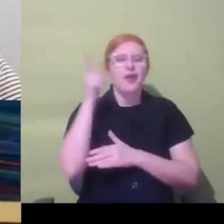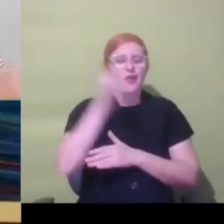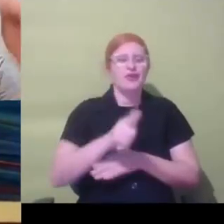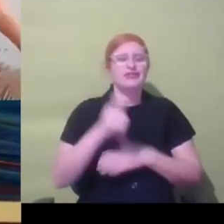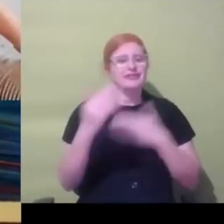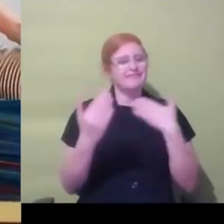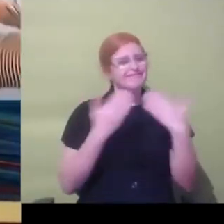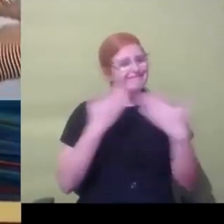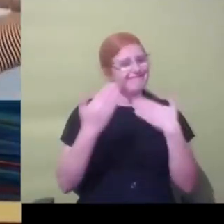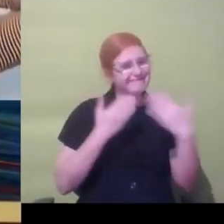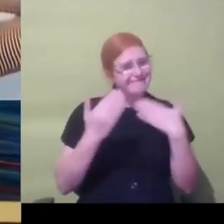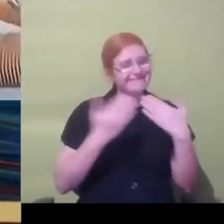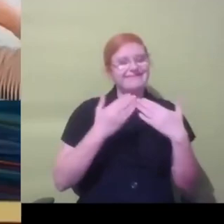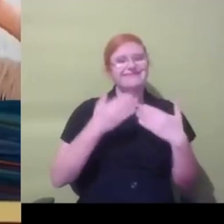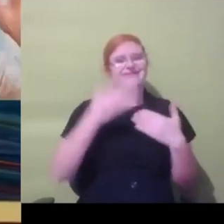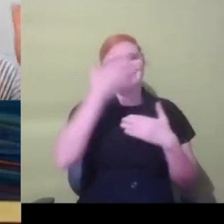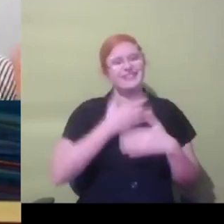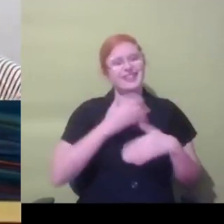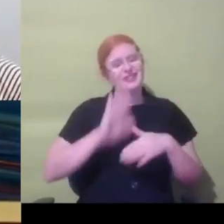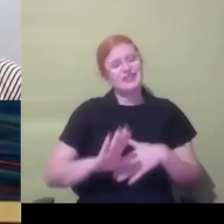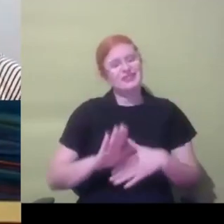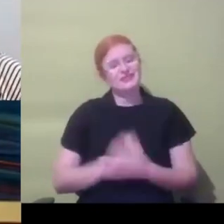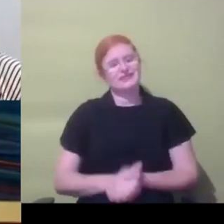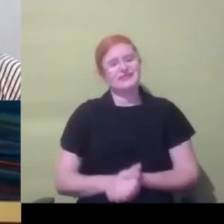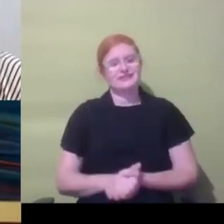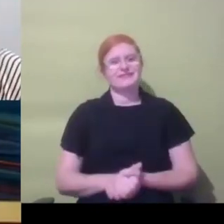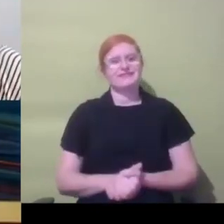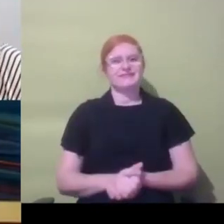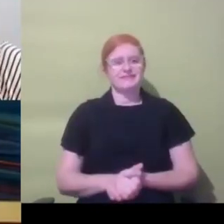conversar. E acho que é isso.